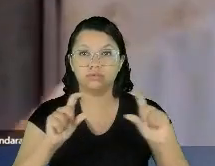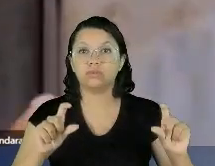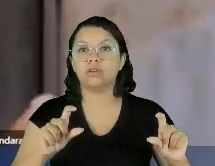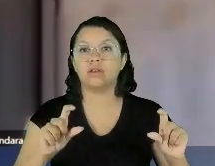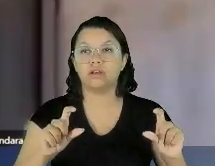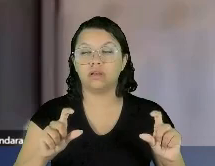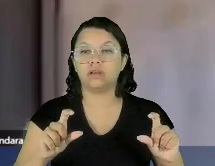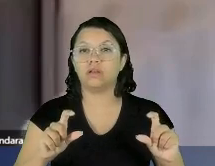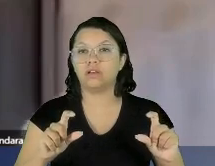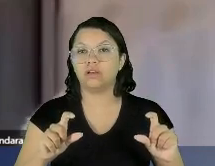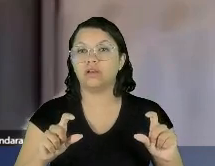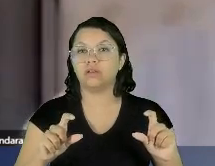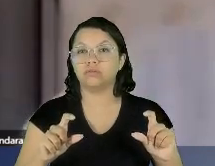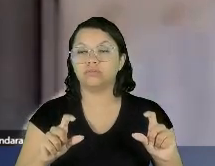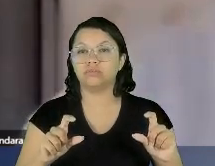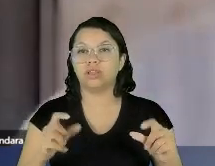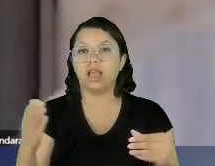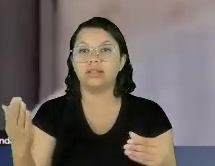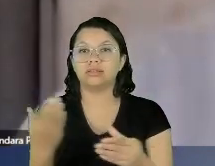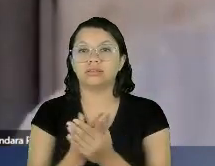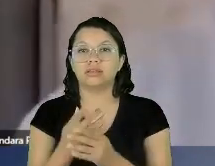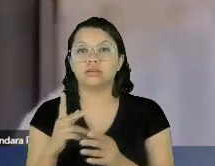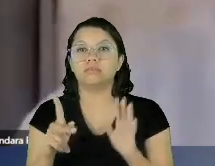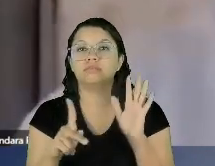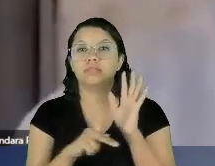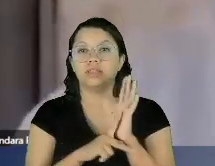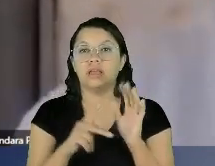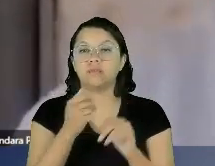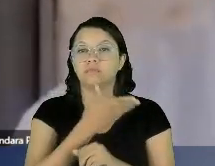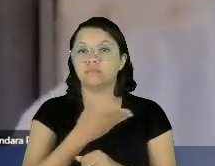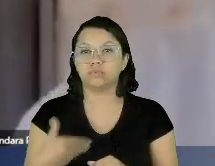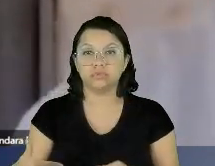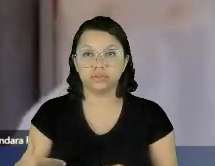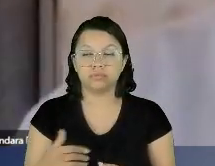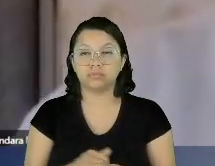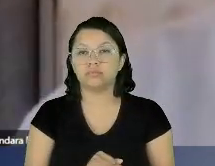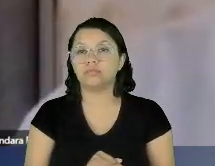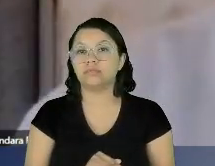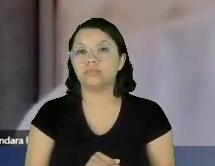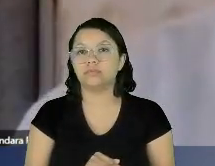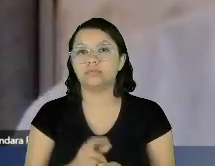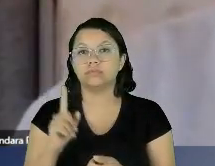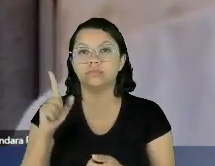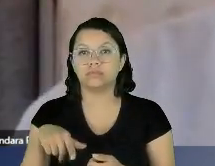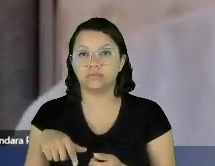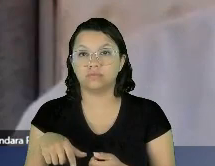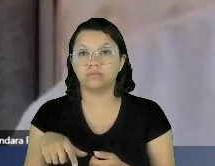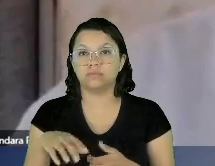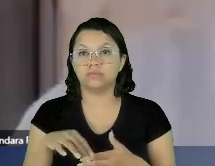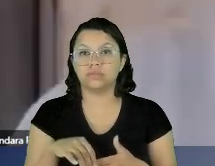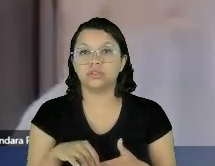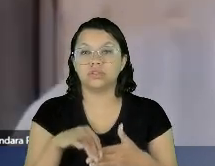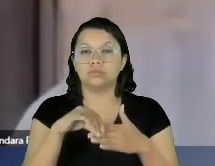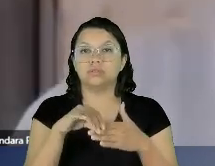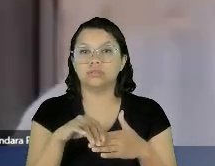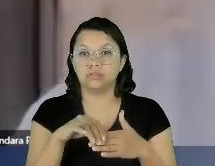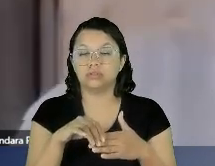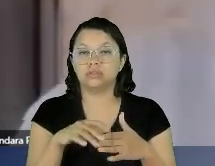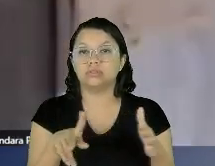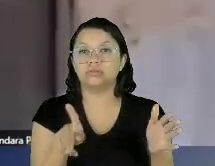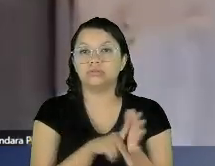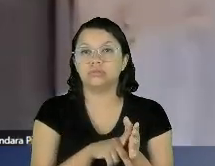modificação da titulação, né, no caso da ação penal pública, sendo